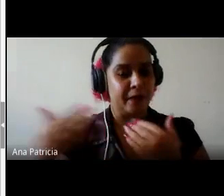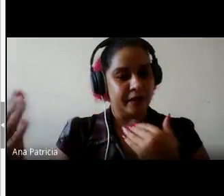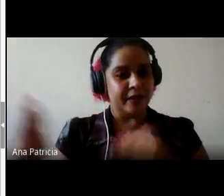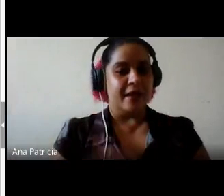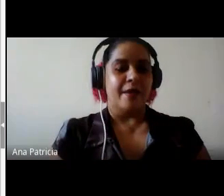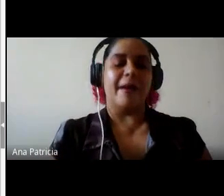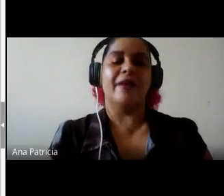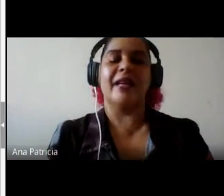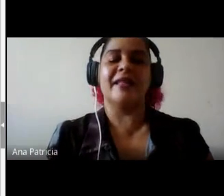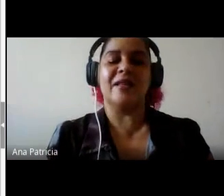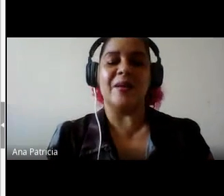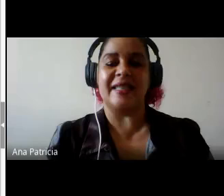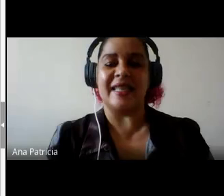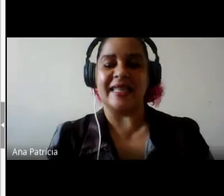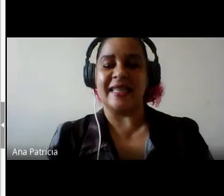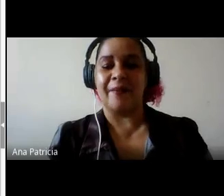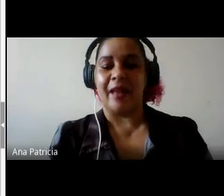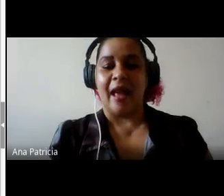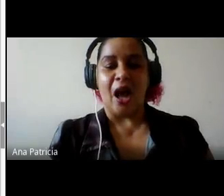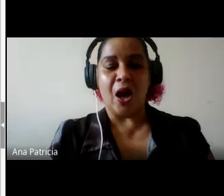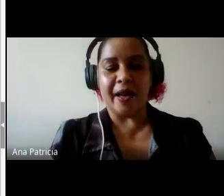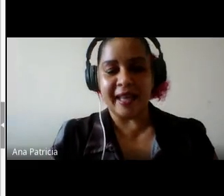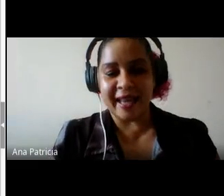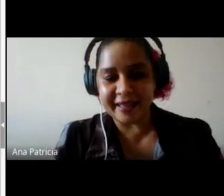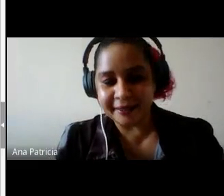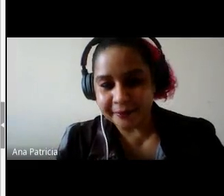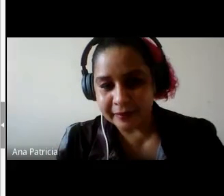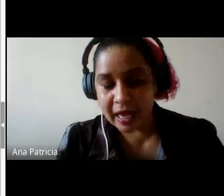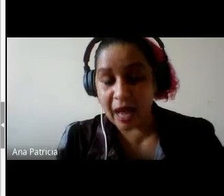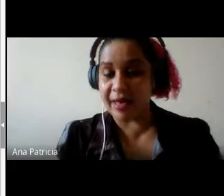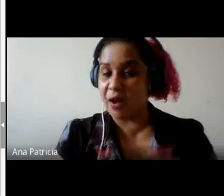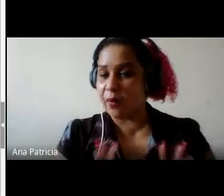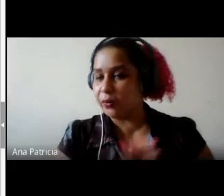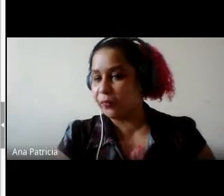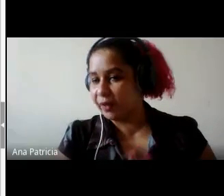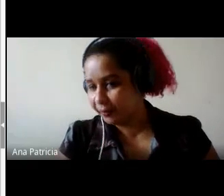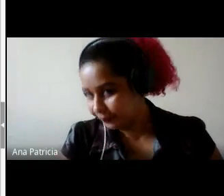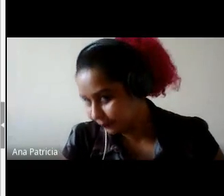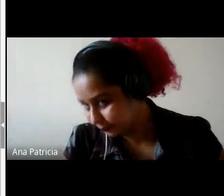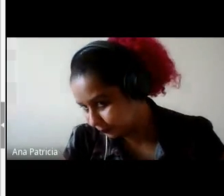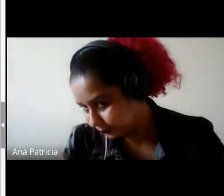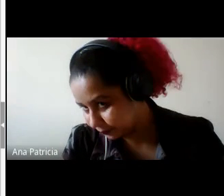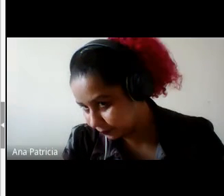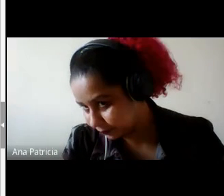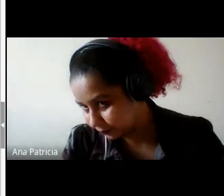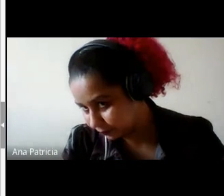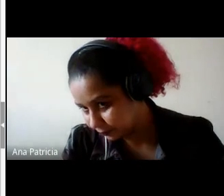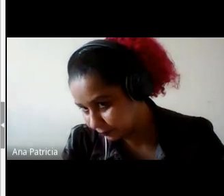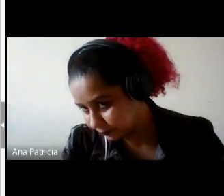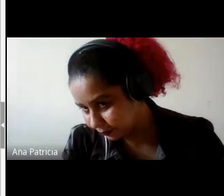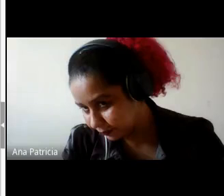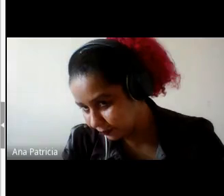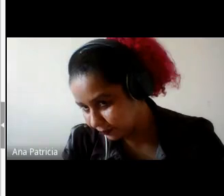vocês podem perguntar essas coisinhas. Ok. Alguém tem alguma dúvida?